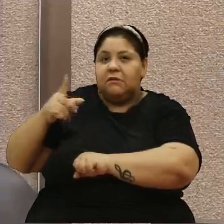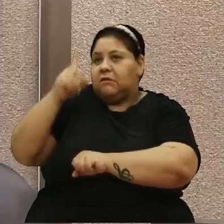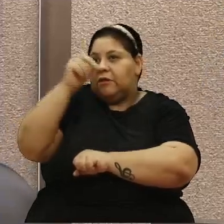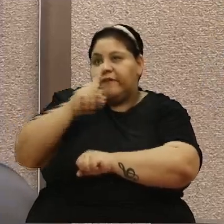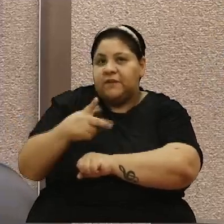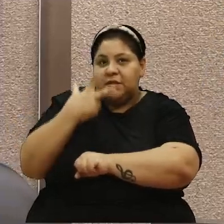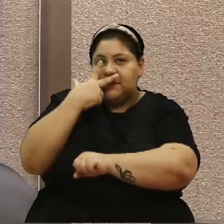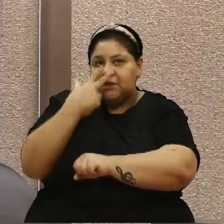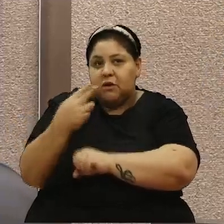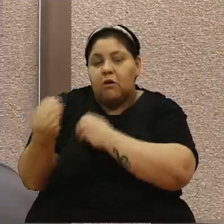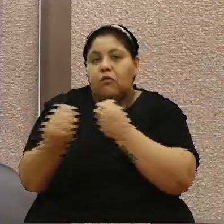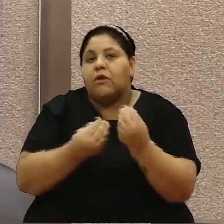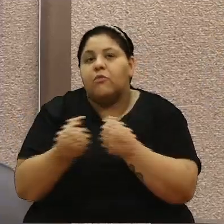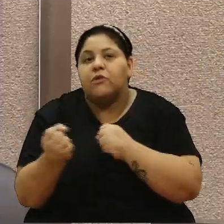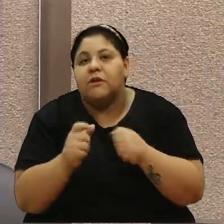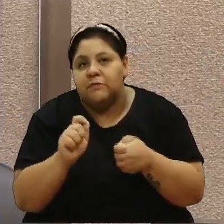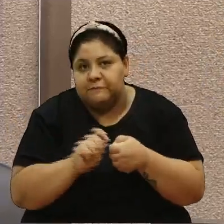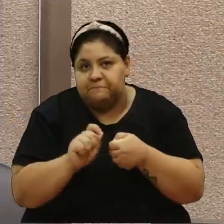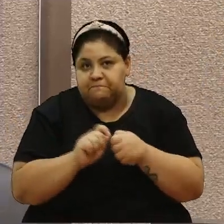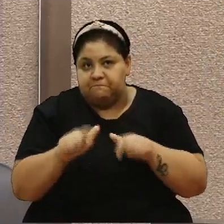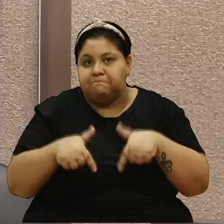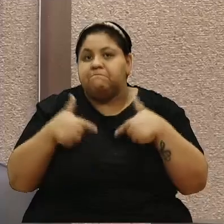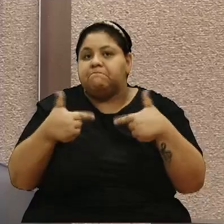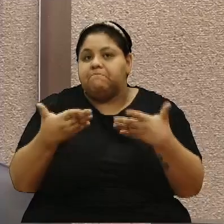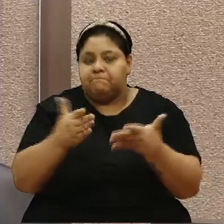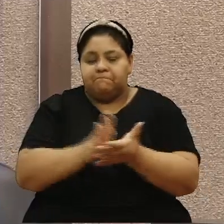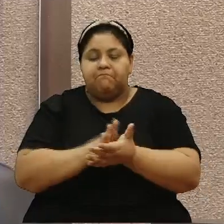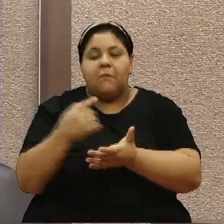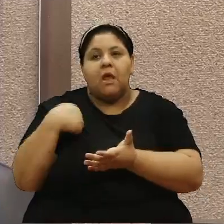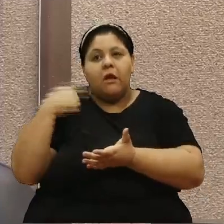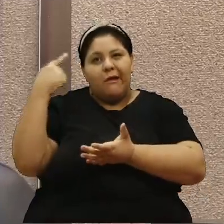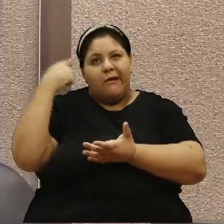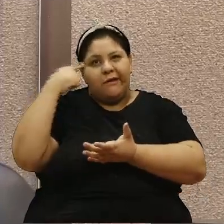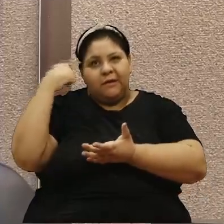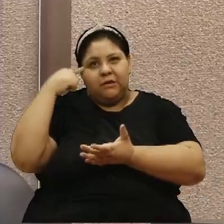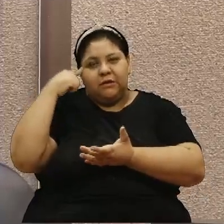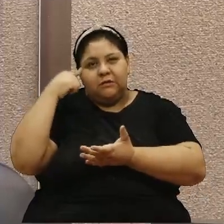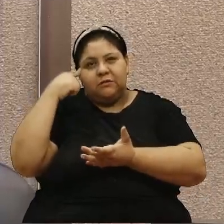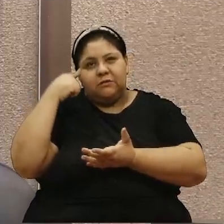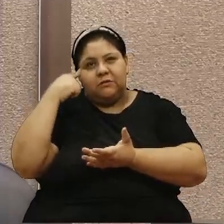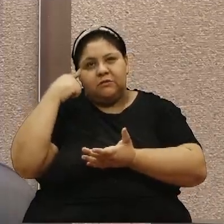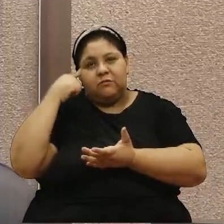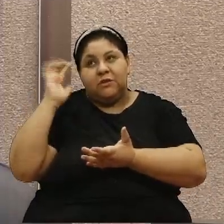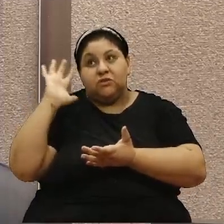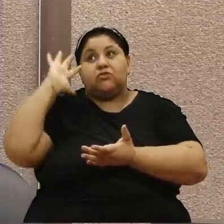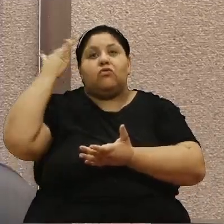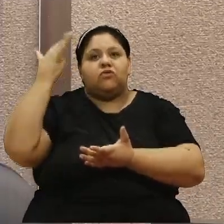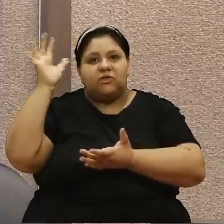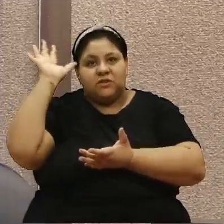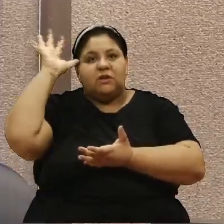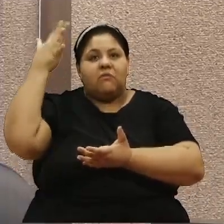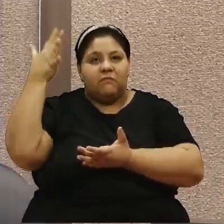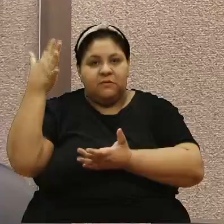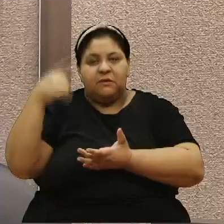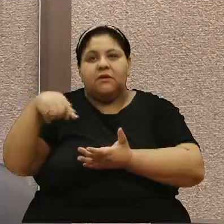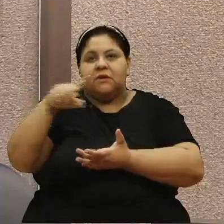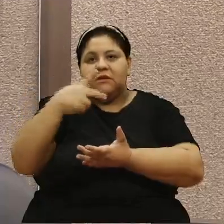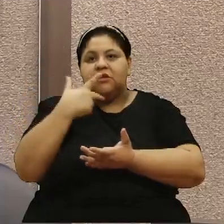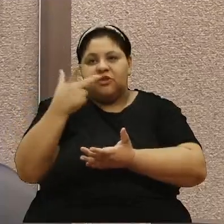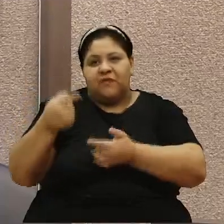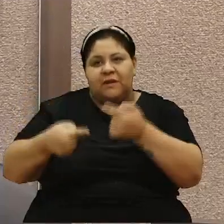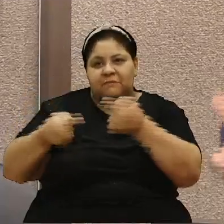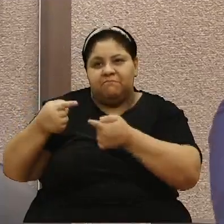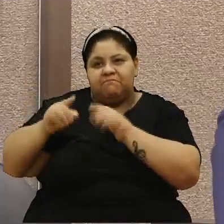O que nós podemos fazer? Uma medida. Estava pensando outro dia em uma solução, e aqui a gente traz esse